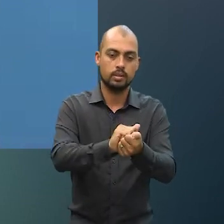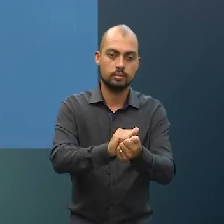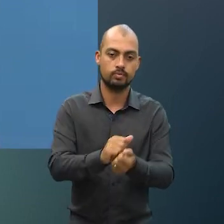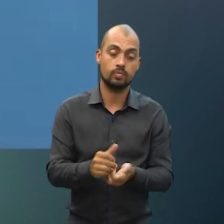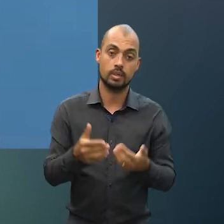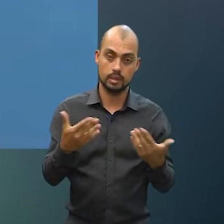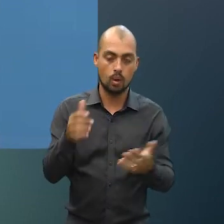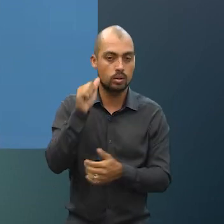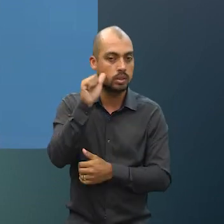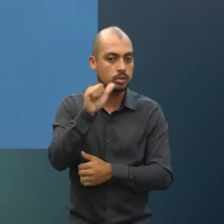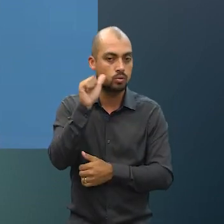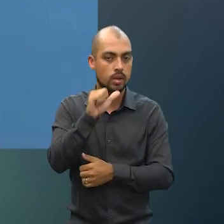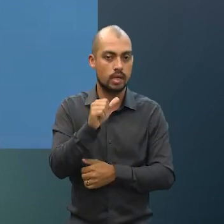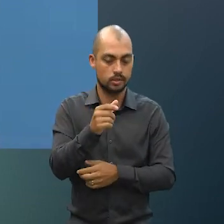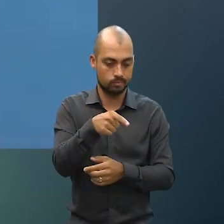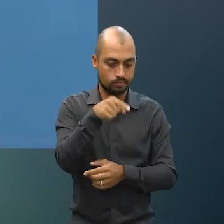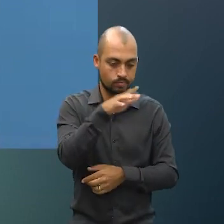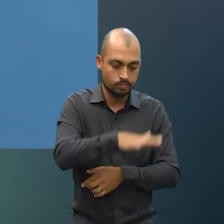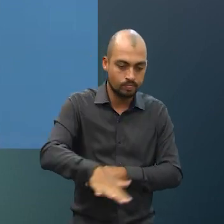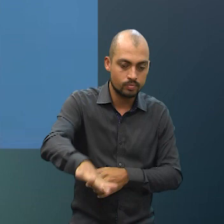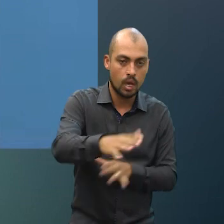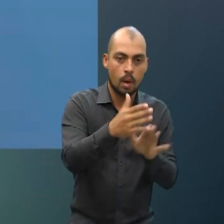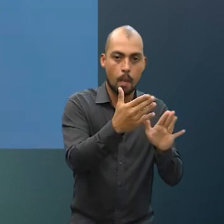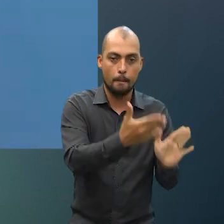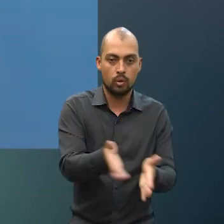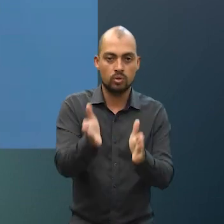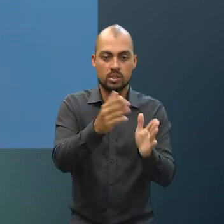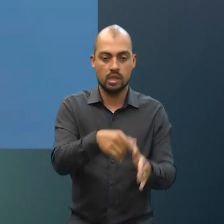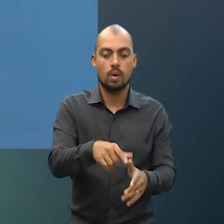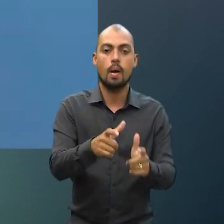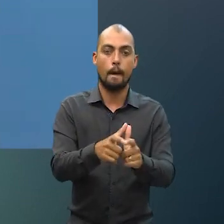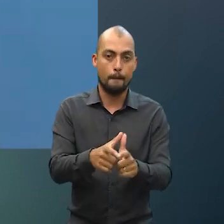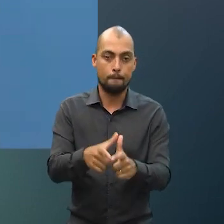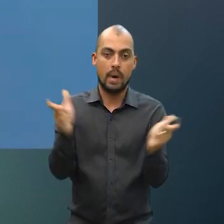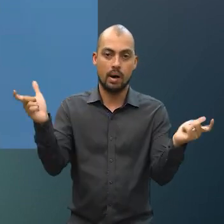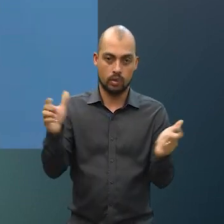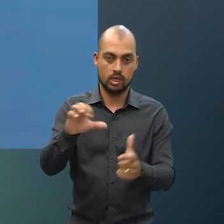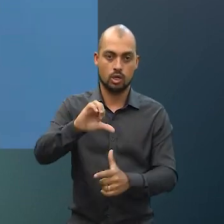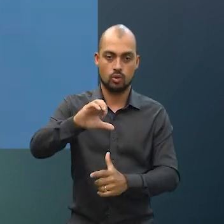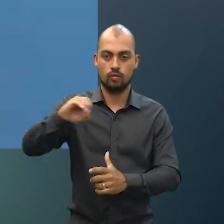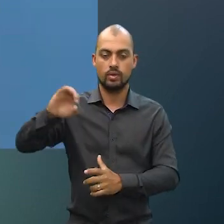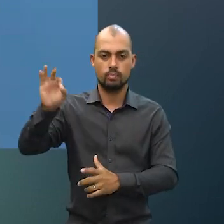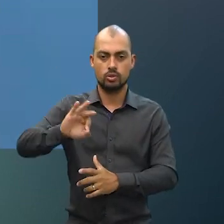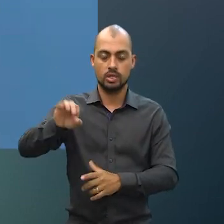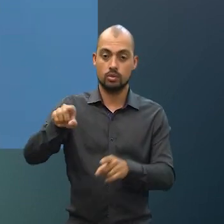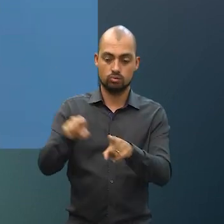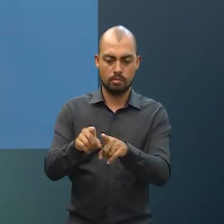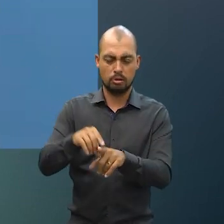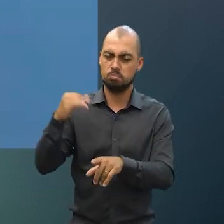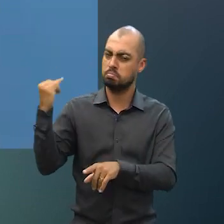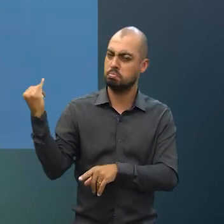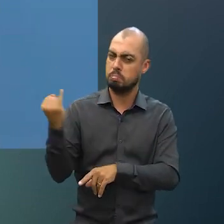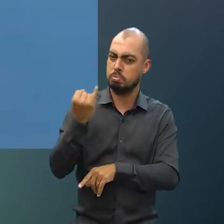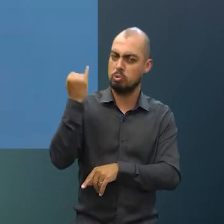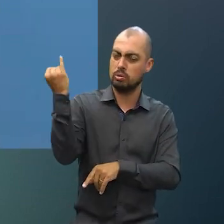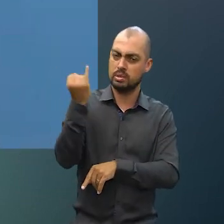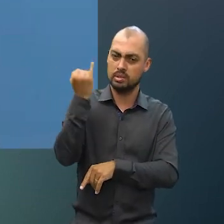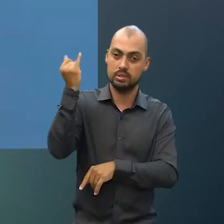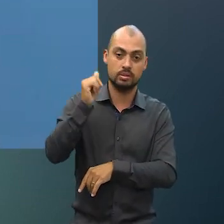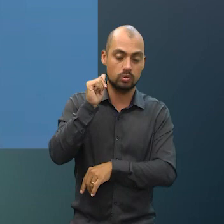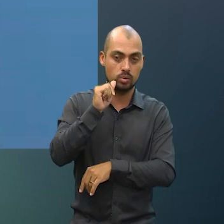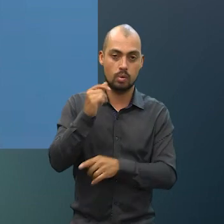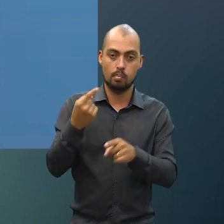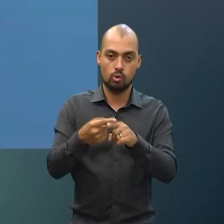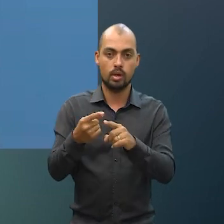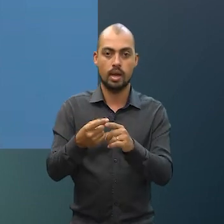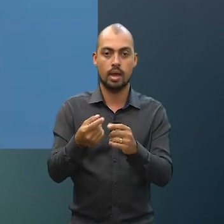mulheres na nossa linha de produção, elas são não só a maioria, como elas são importantíssimas, porque a qualidade do nosso trabalho